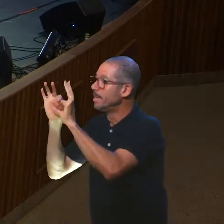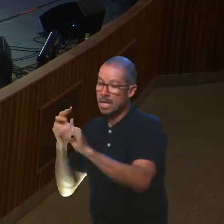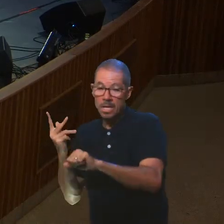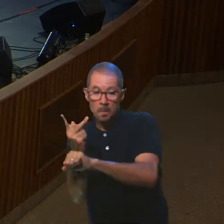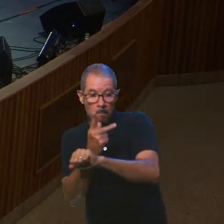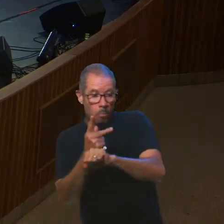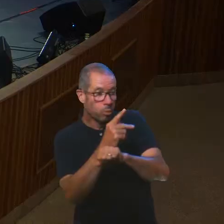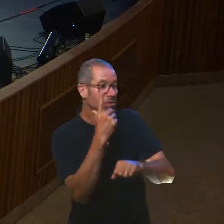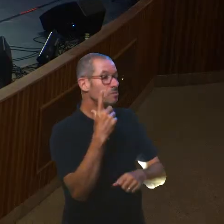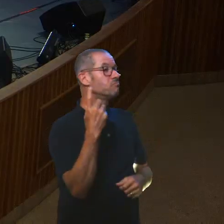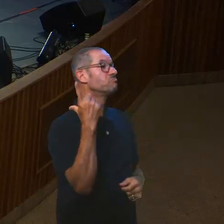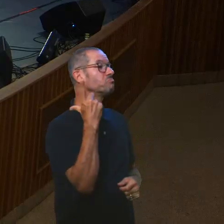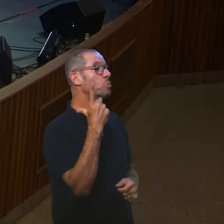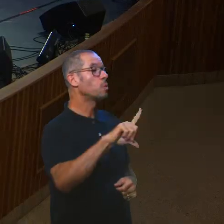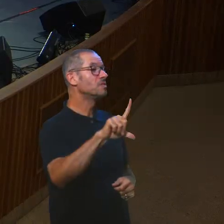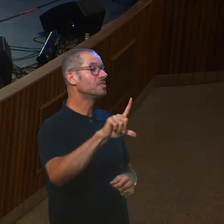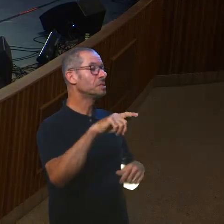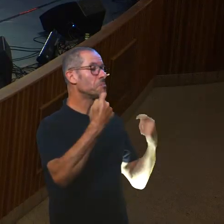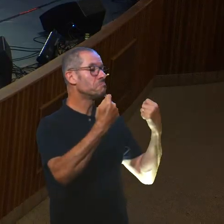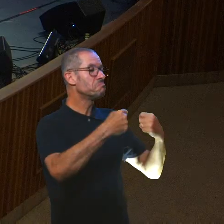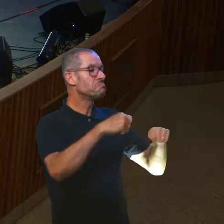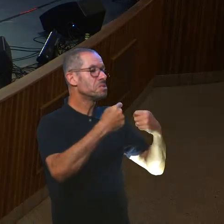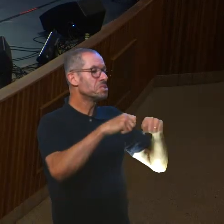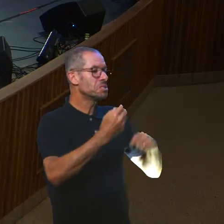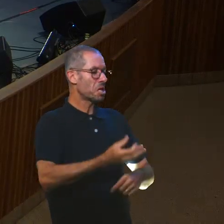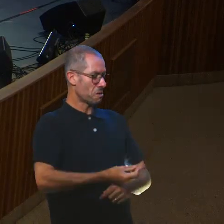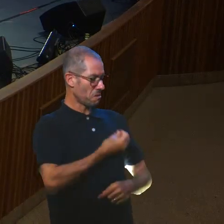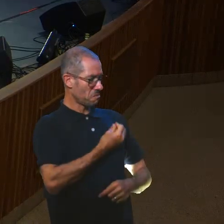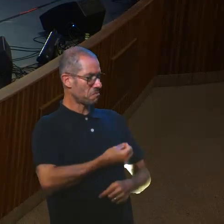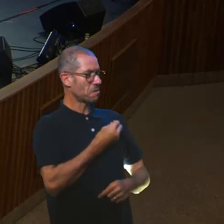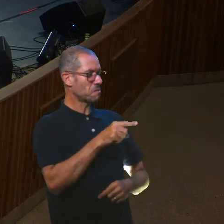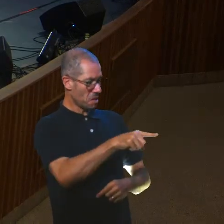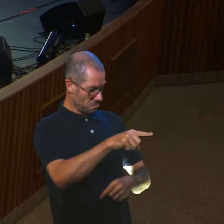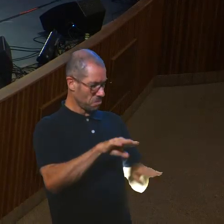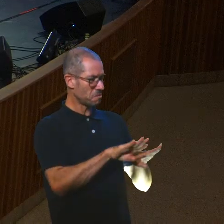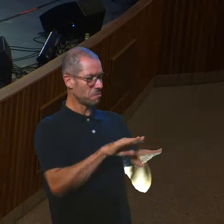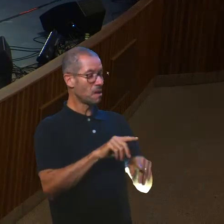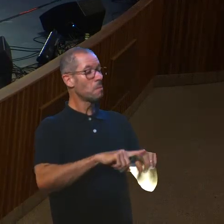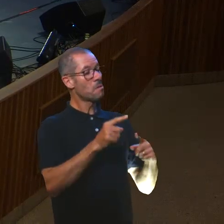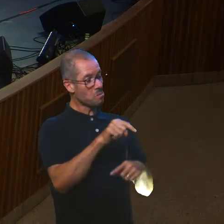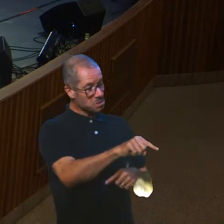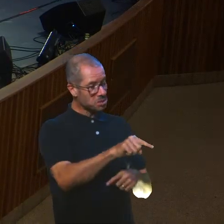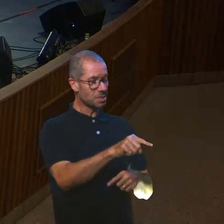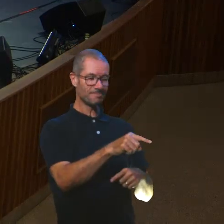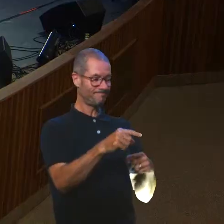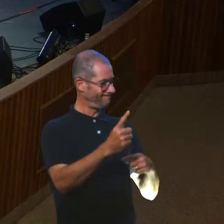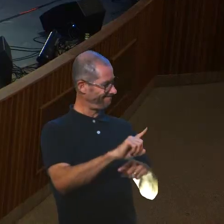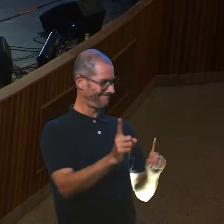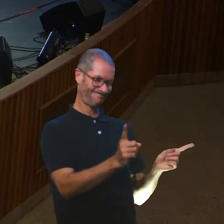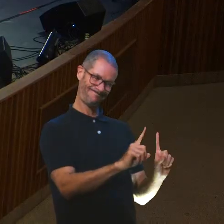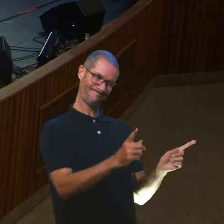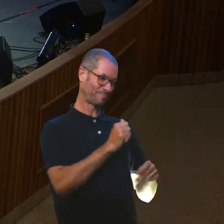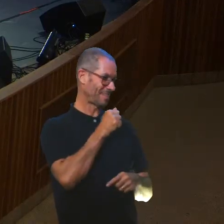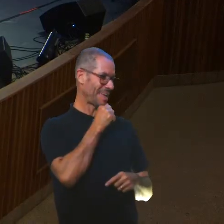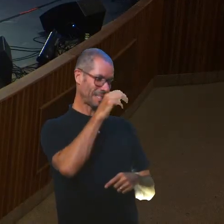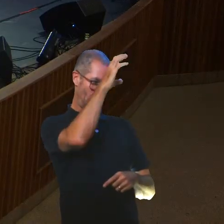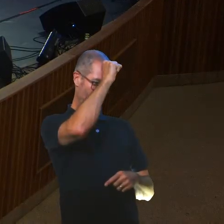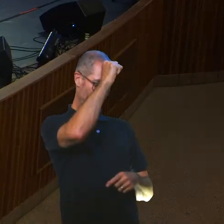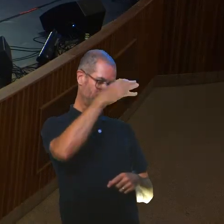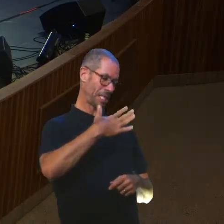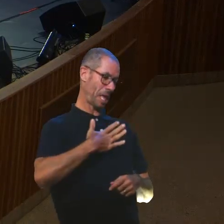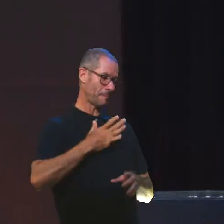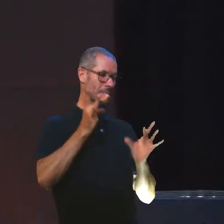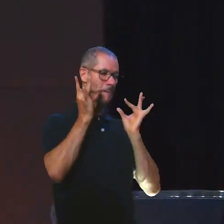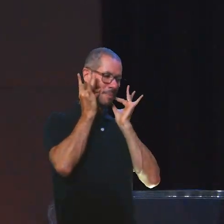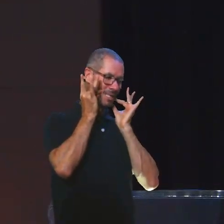é só para conseguir o mínimo necessário para viver aquilo que você está vivendo, mas você não aprendeu ainda a debruçar sobre a minha